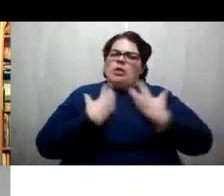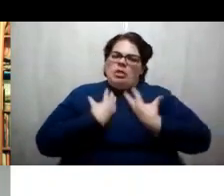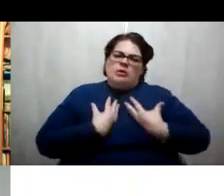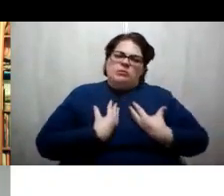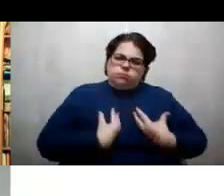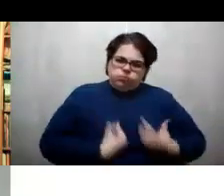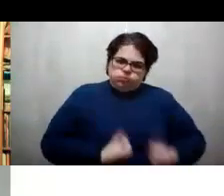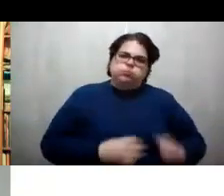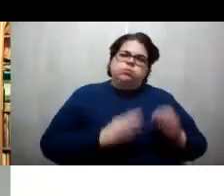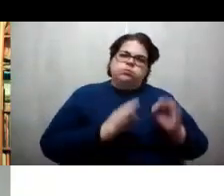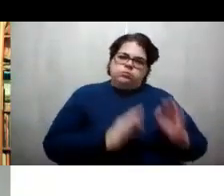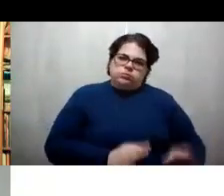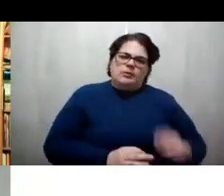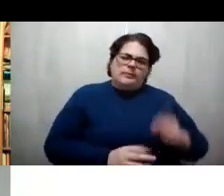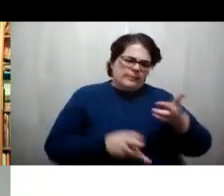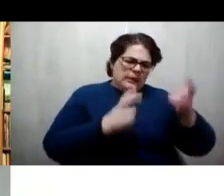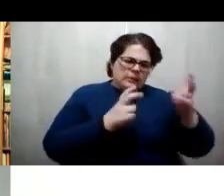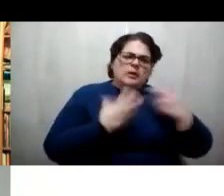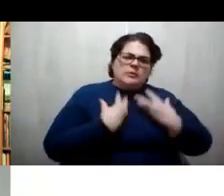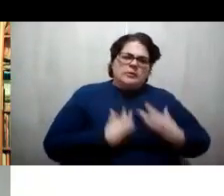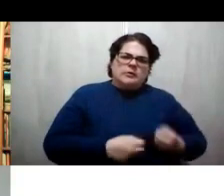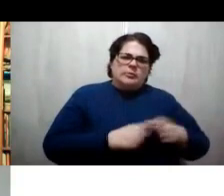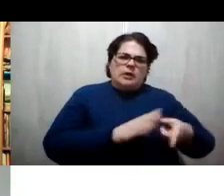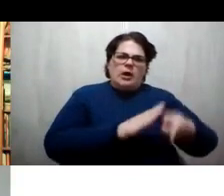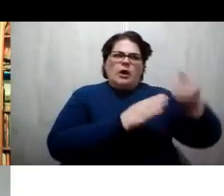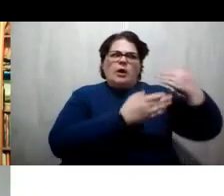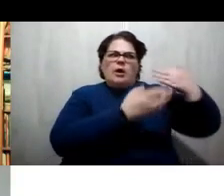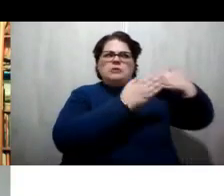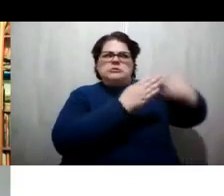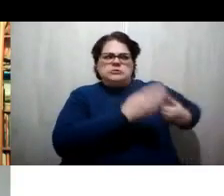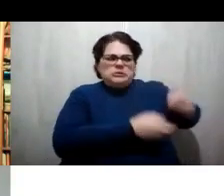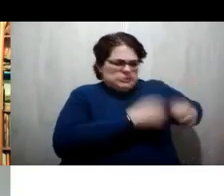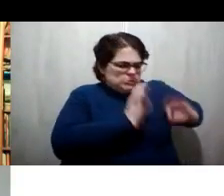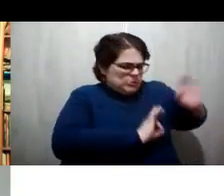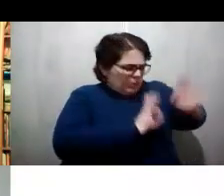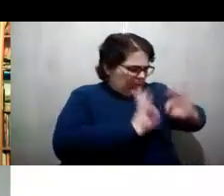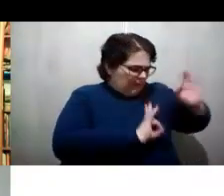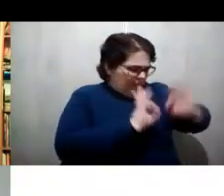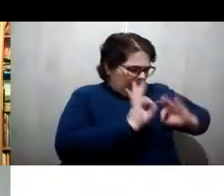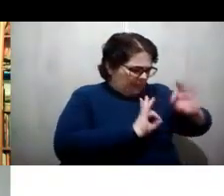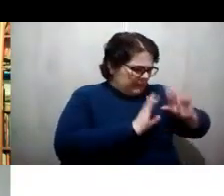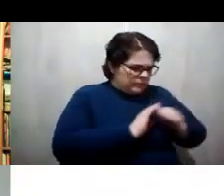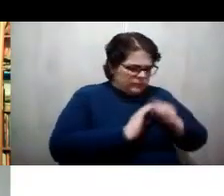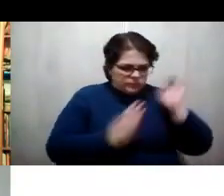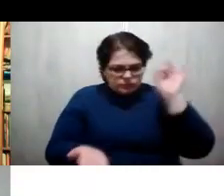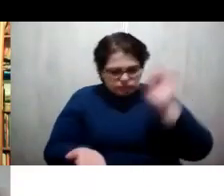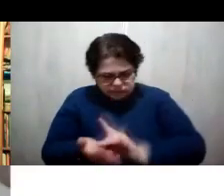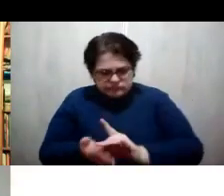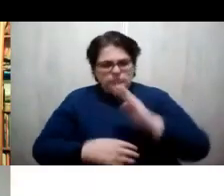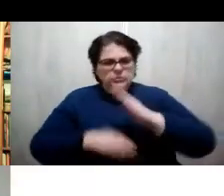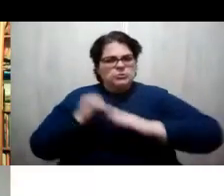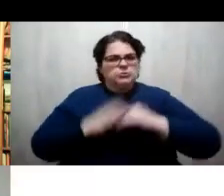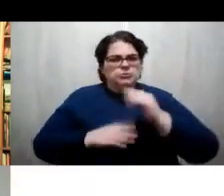porque já desde muito antes se começa essa preparação, né, Lívia? Durante a adrenalina está lá em cima. Acredito que